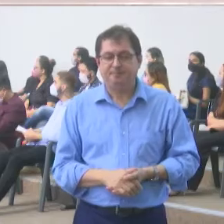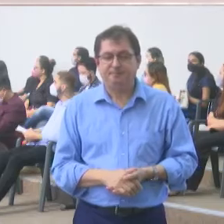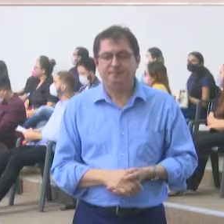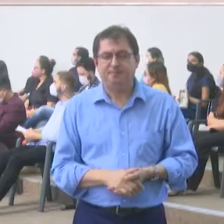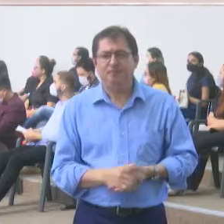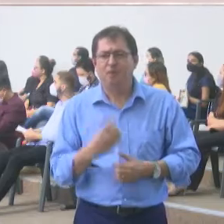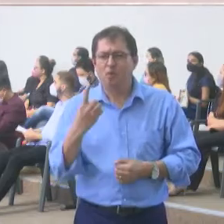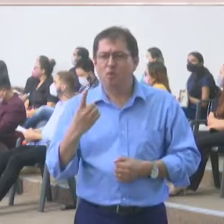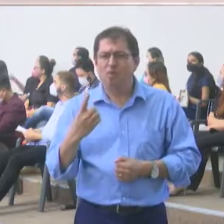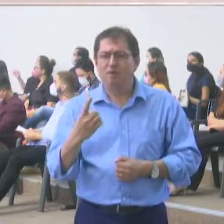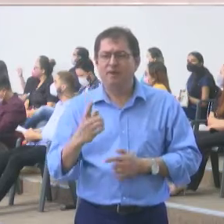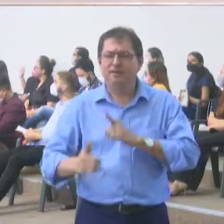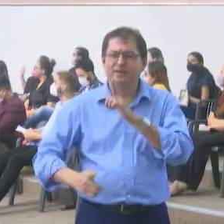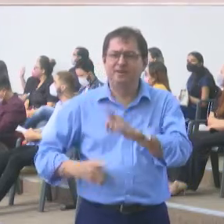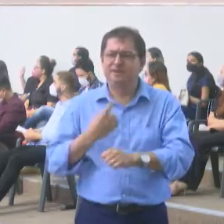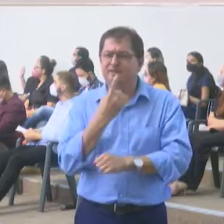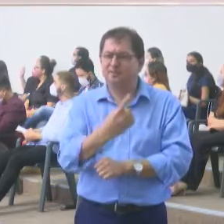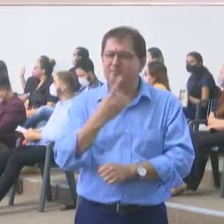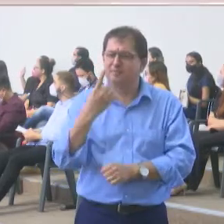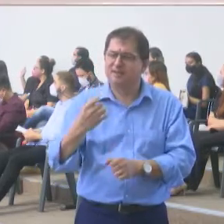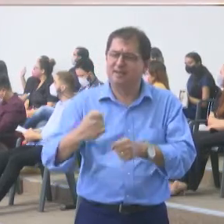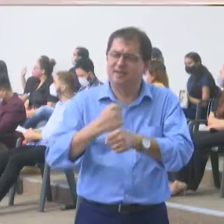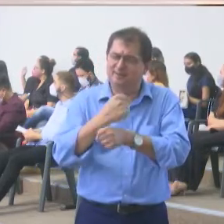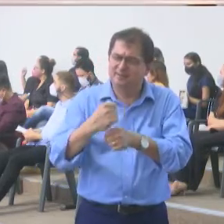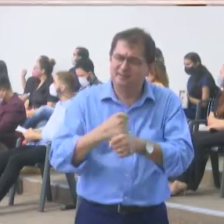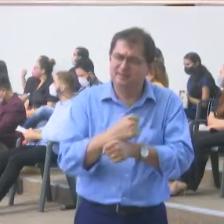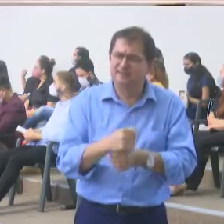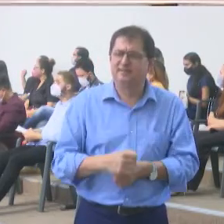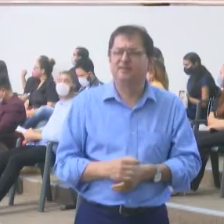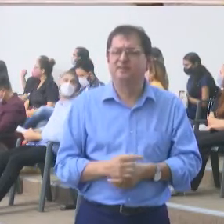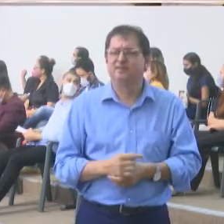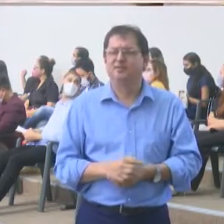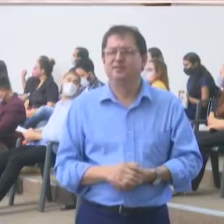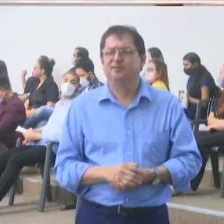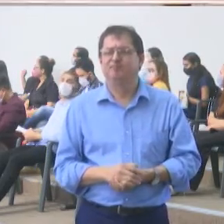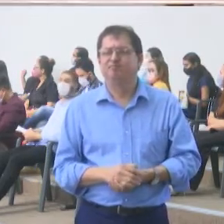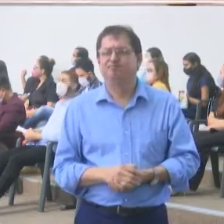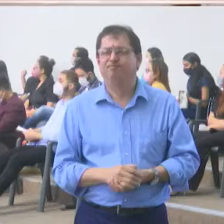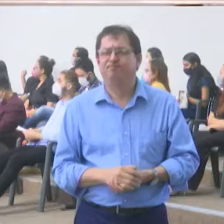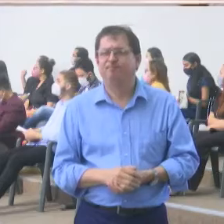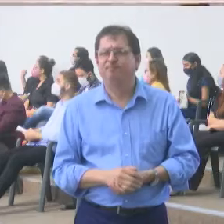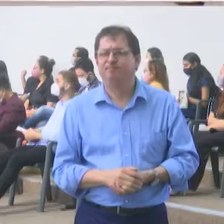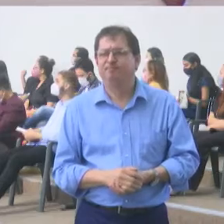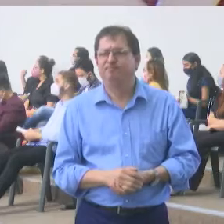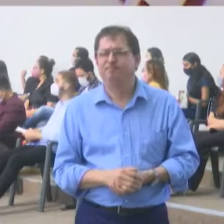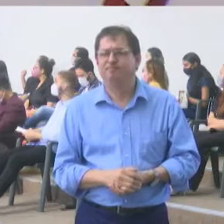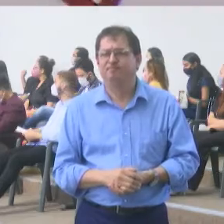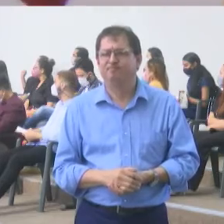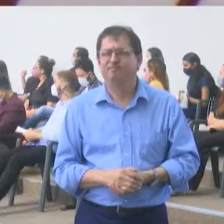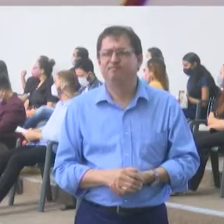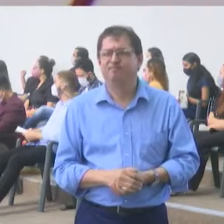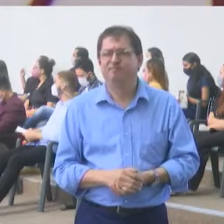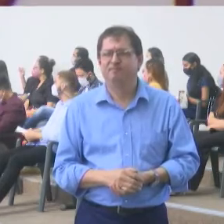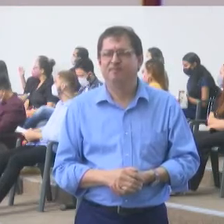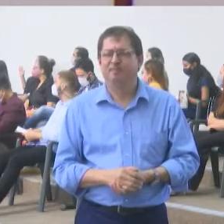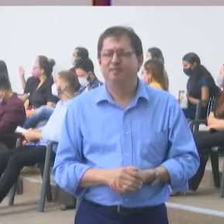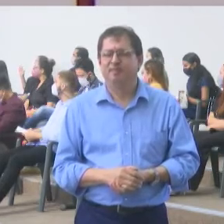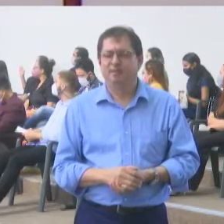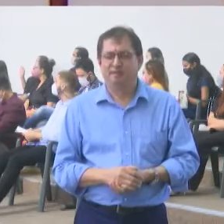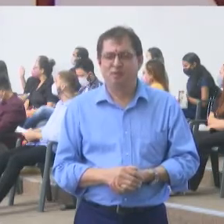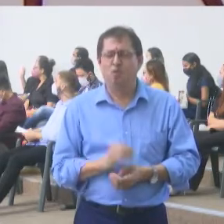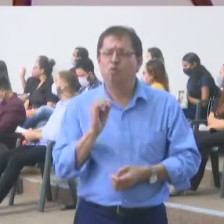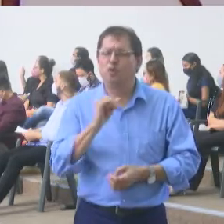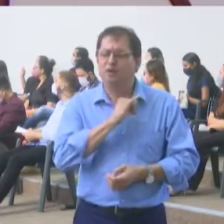Uma geração para cada ano de desgraça e de dor. Uma geração para cada... Os simbolismos são extraordinários. E olha o que